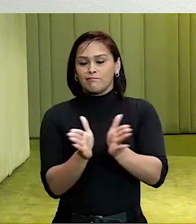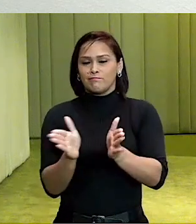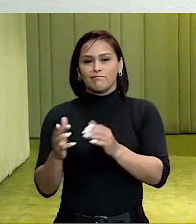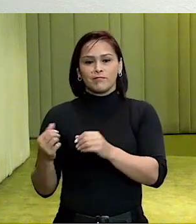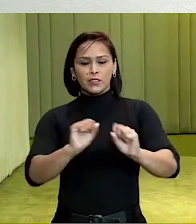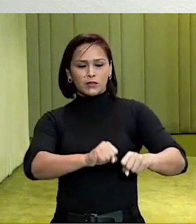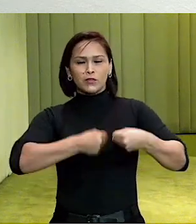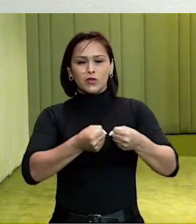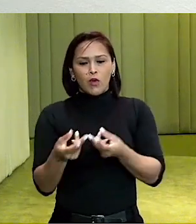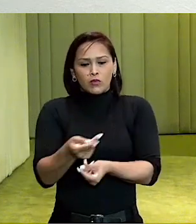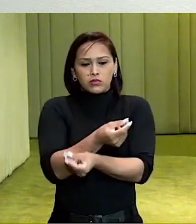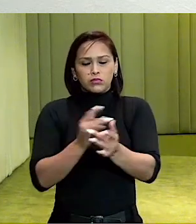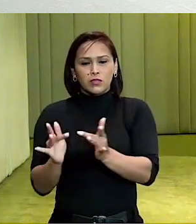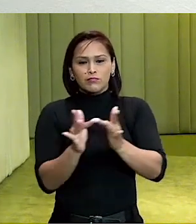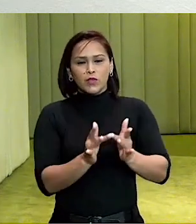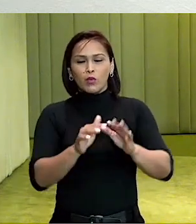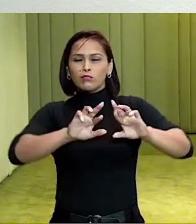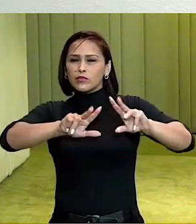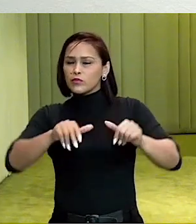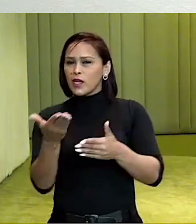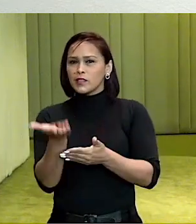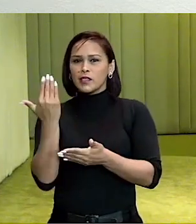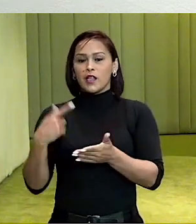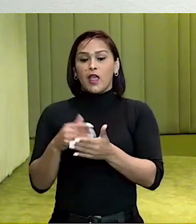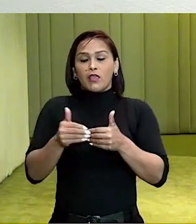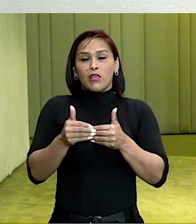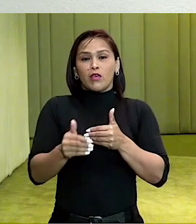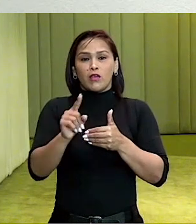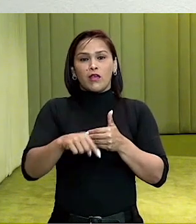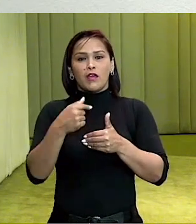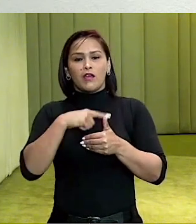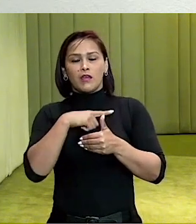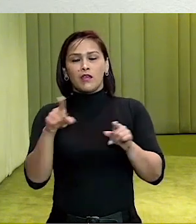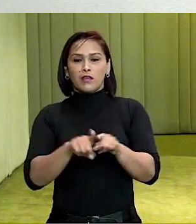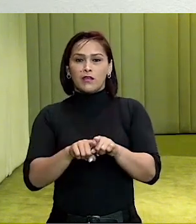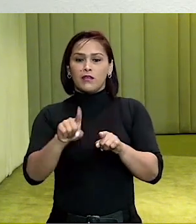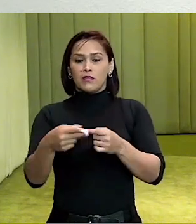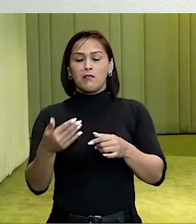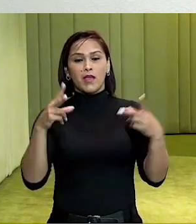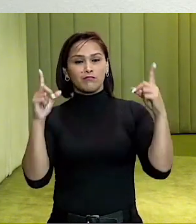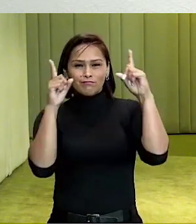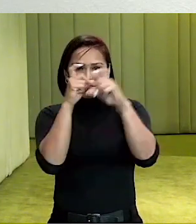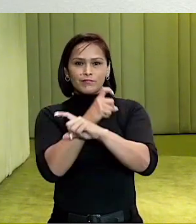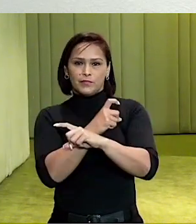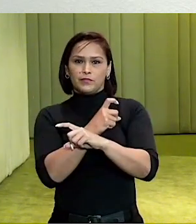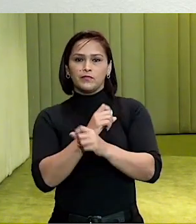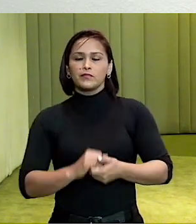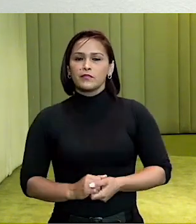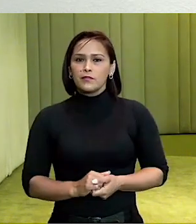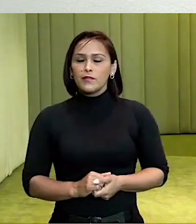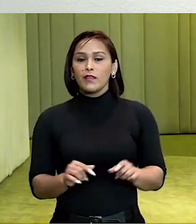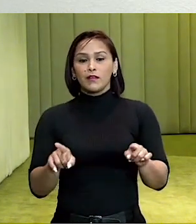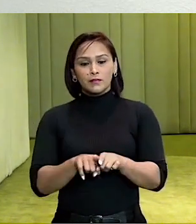esforço negociador incomparável em duração e também em complexidade.